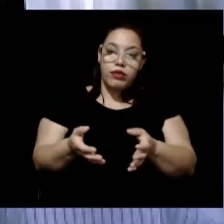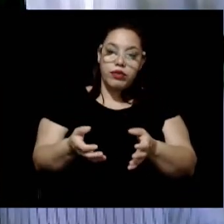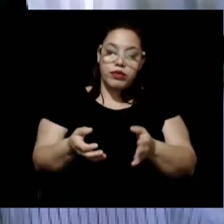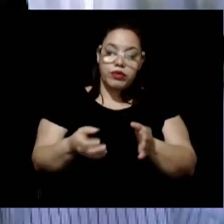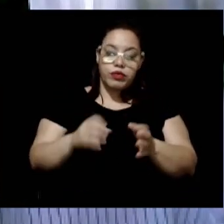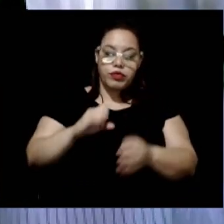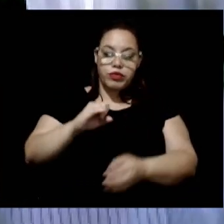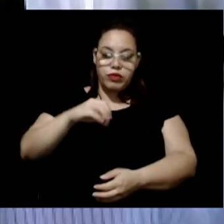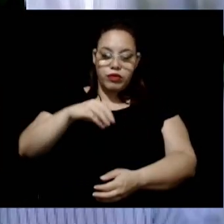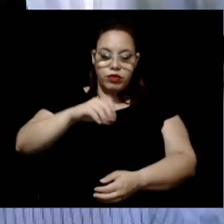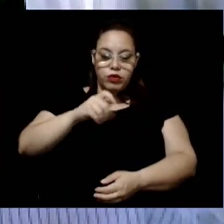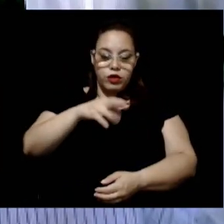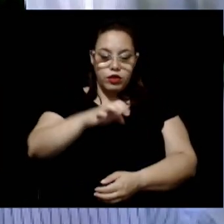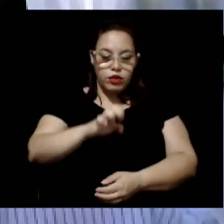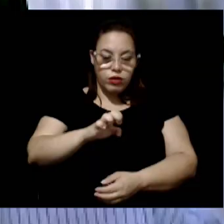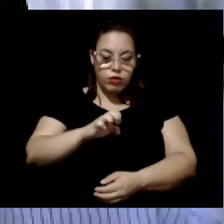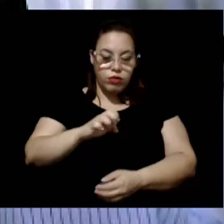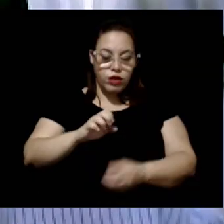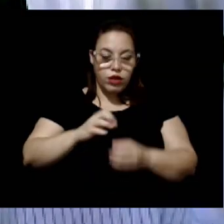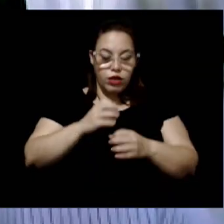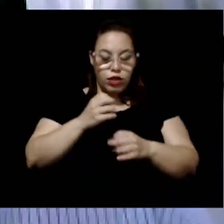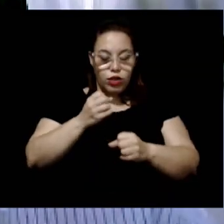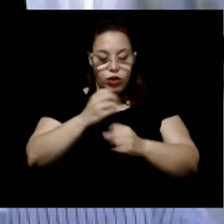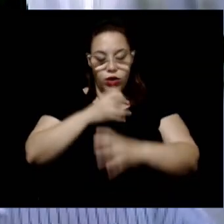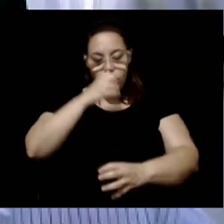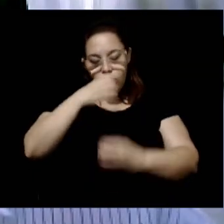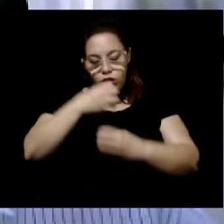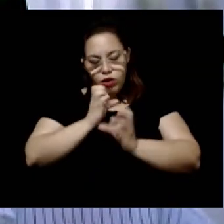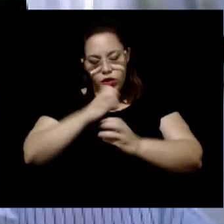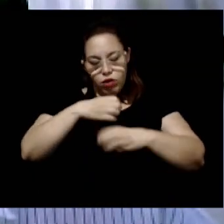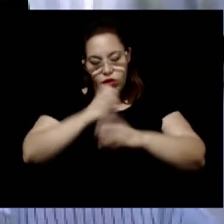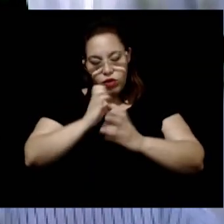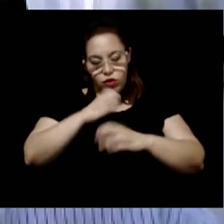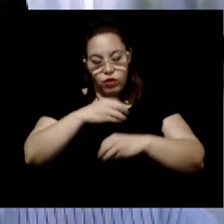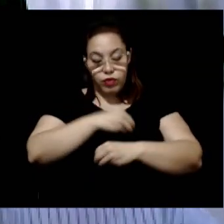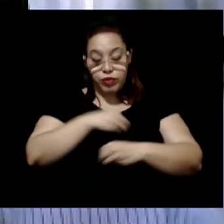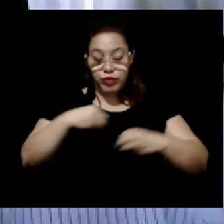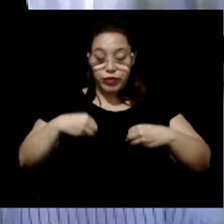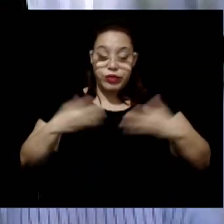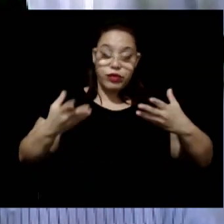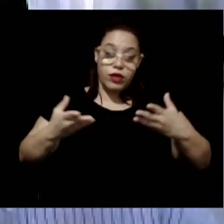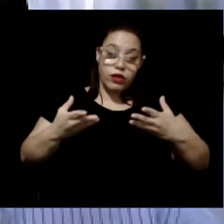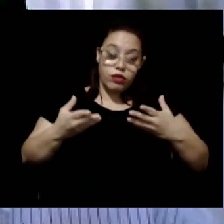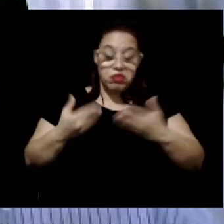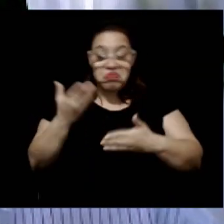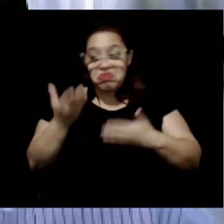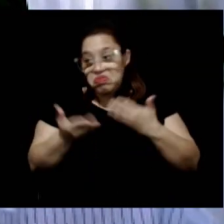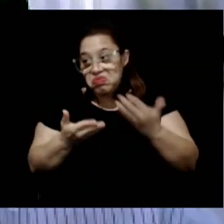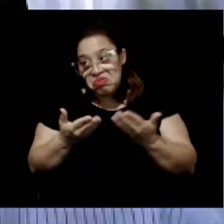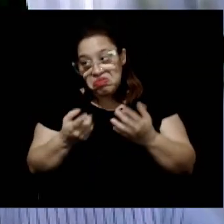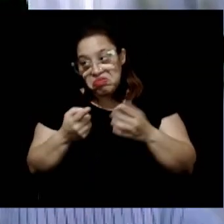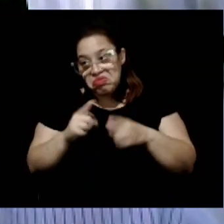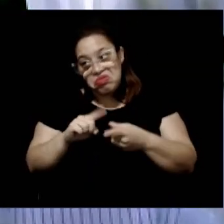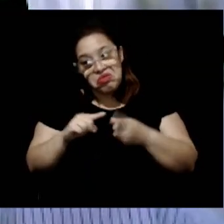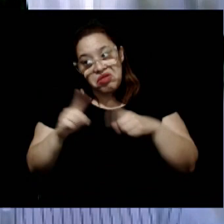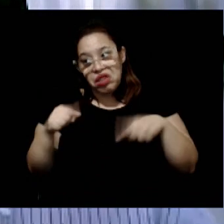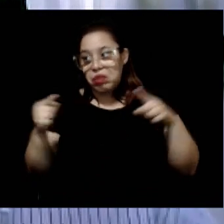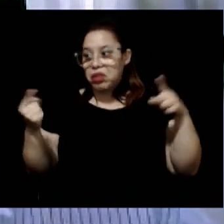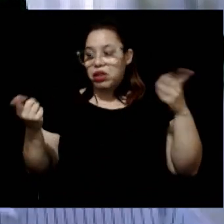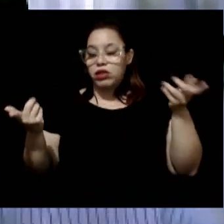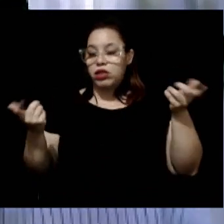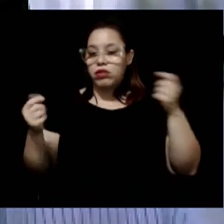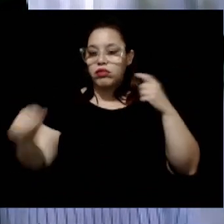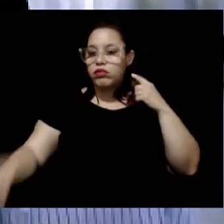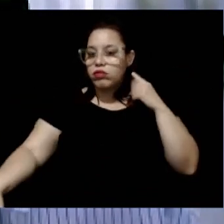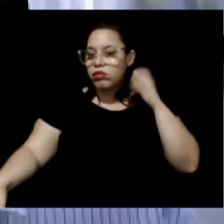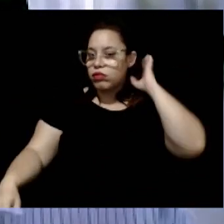laboratorial, ou seja, eventualmente, até o que a gente chama de exames funcionais. Outra questão que eu queria falar, se eu